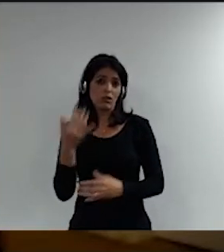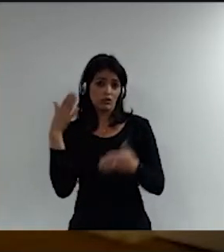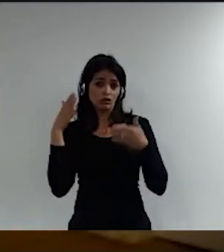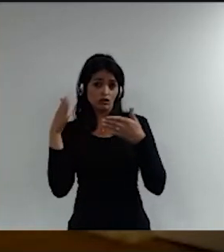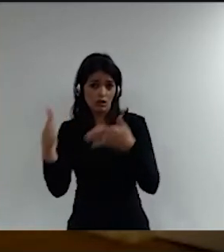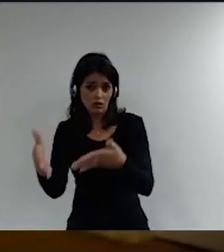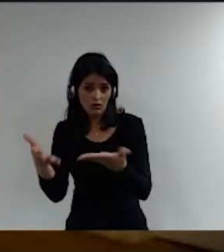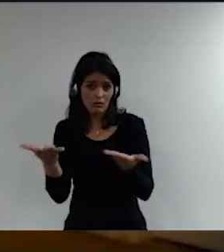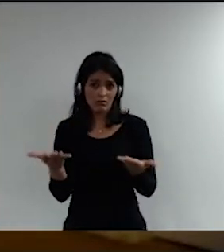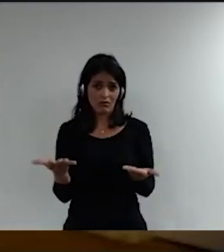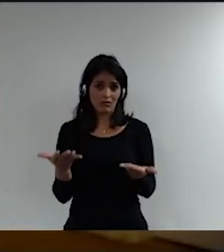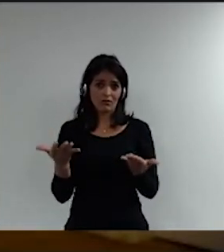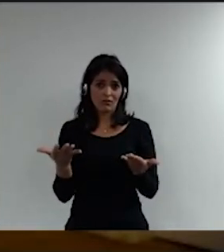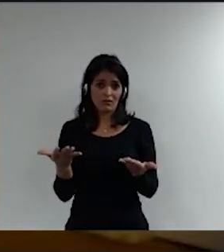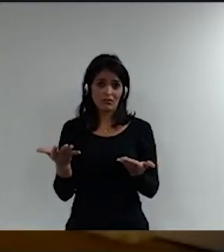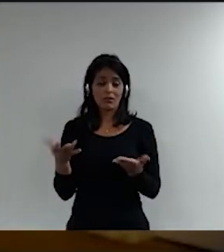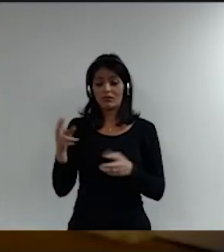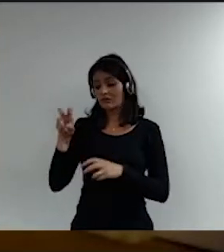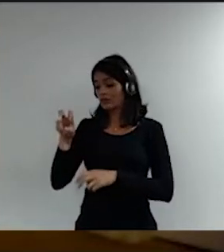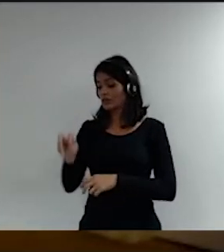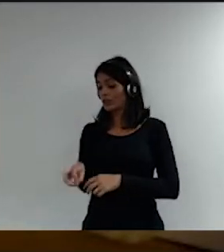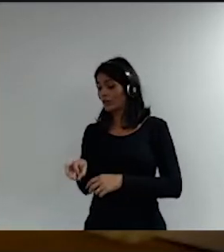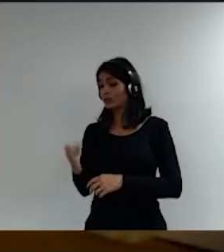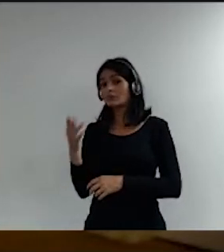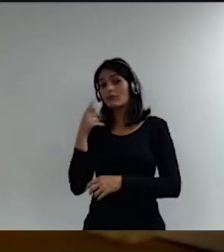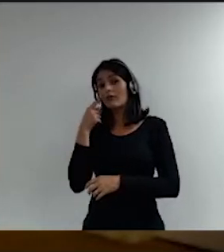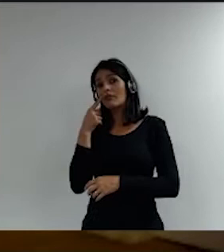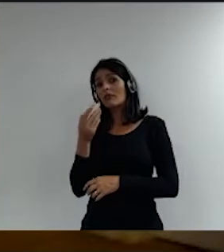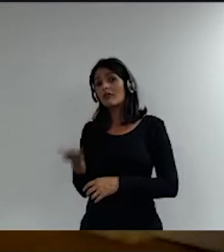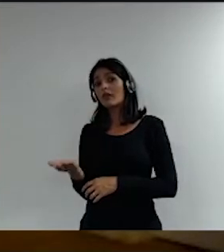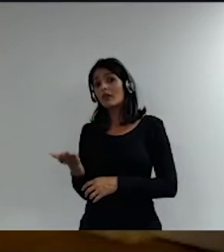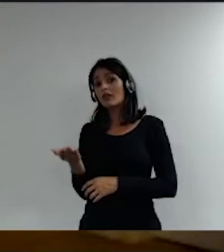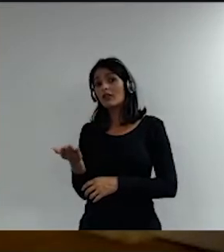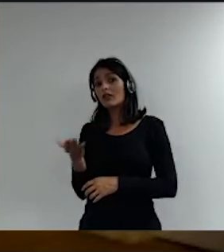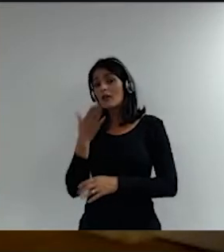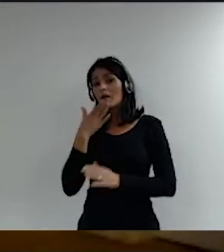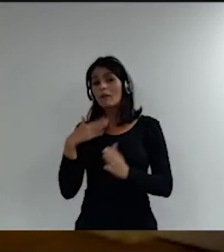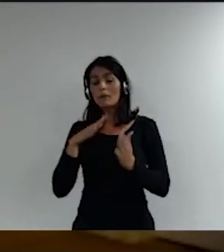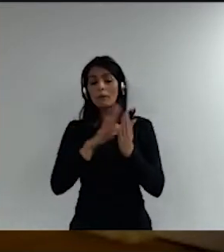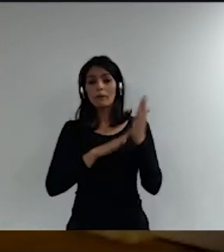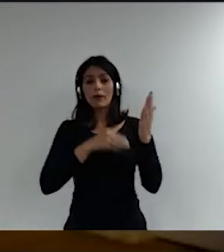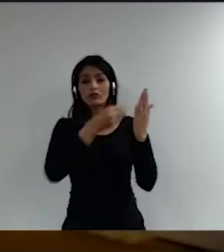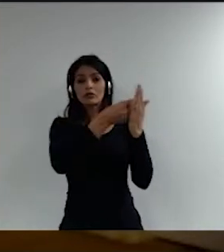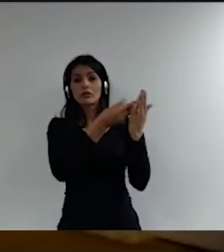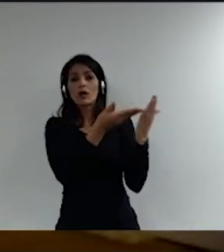Sente ao lado e veja as petições que chegam no Superior Tribunal de Justiça.